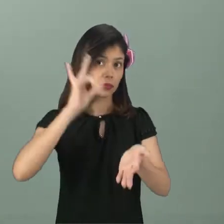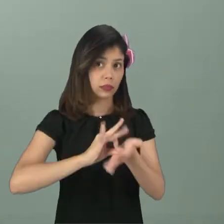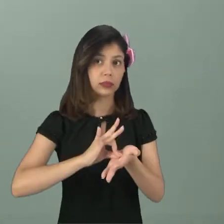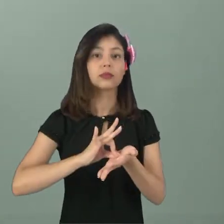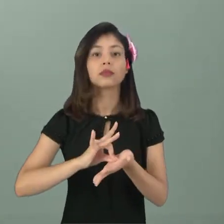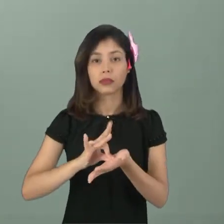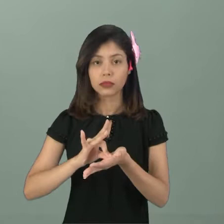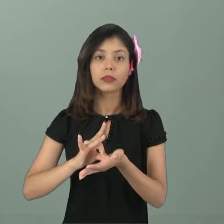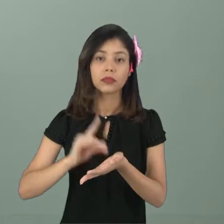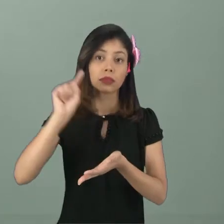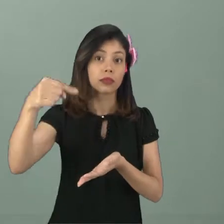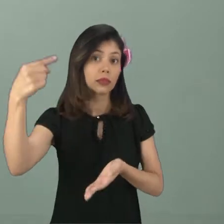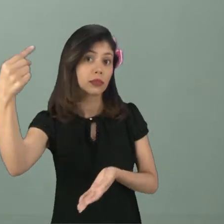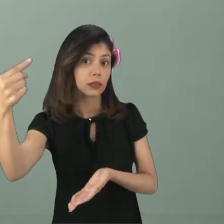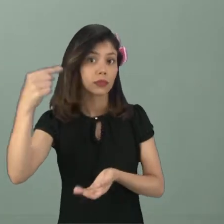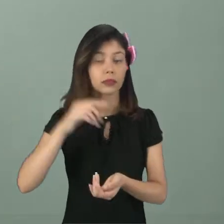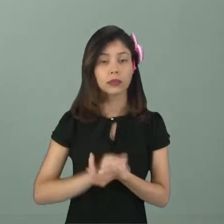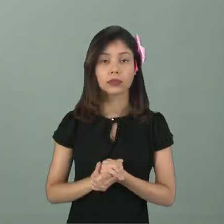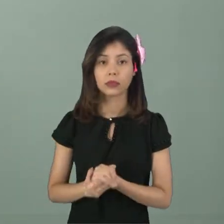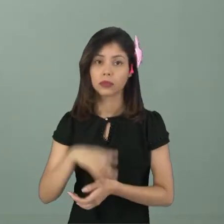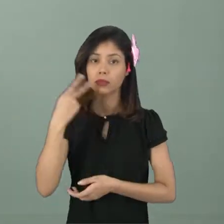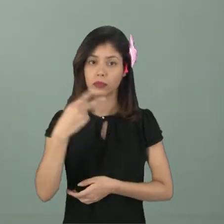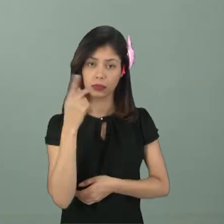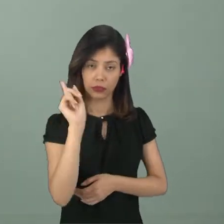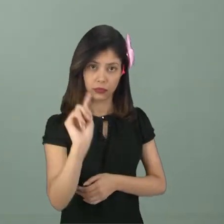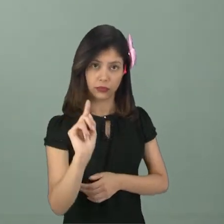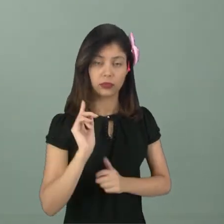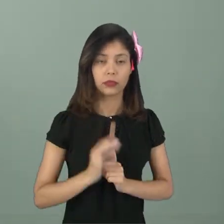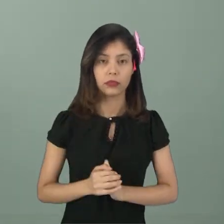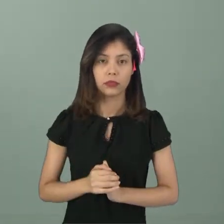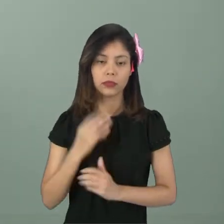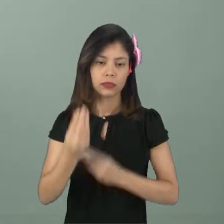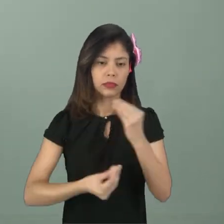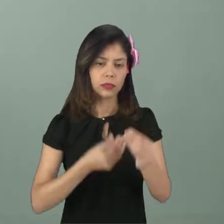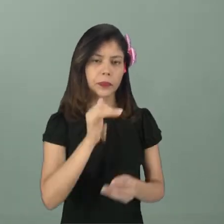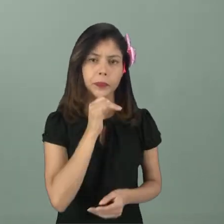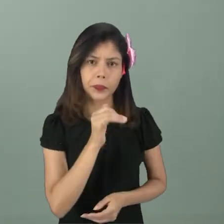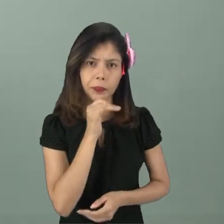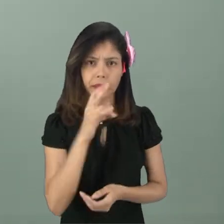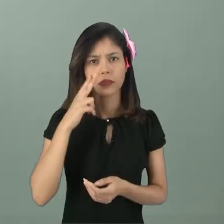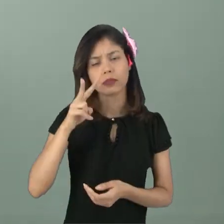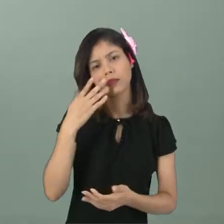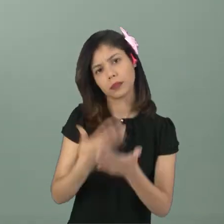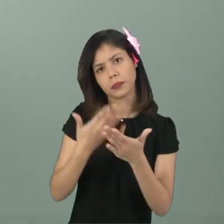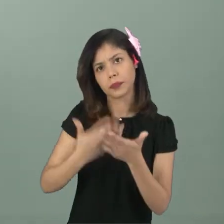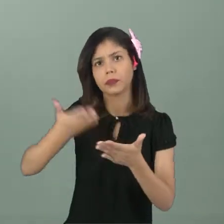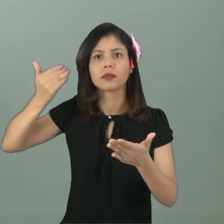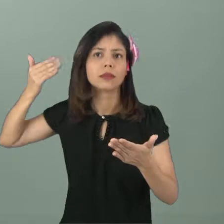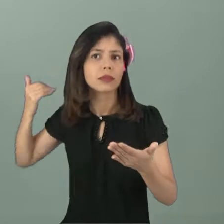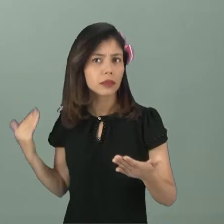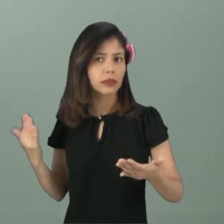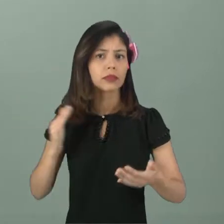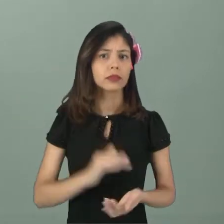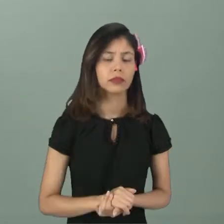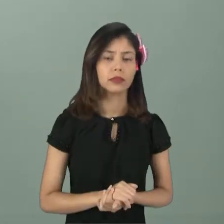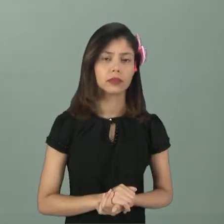verdadeira daquilo que está sendo dito. Como, por exemplo, a gente viu nas aulas anteriores